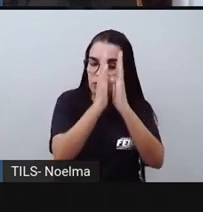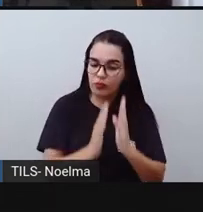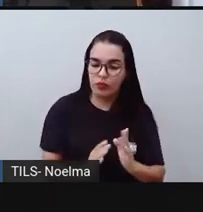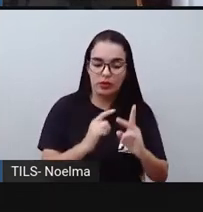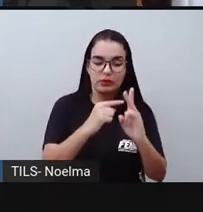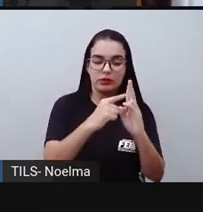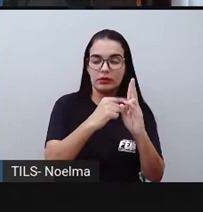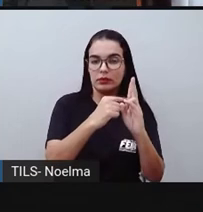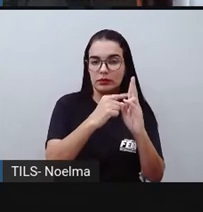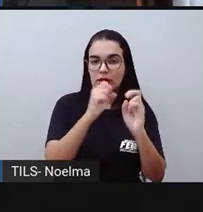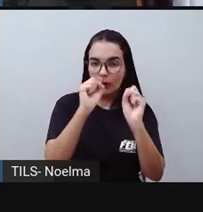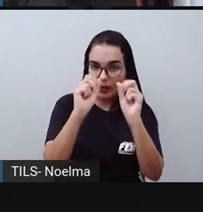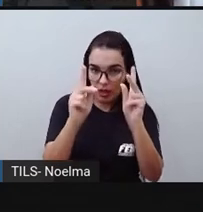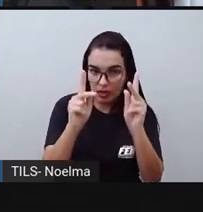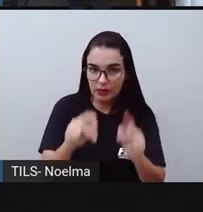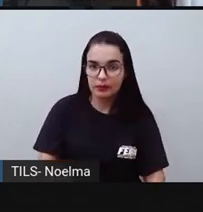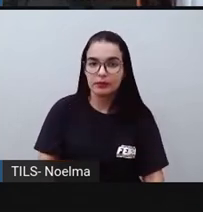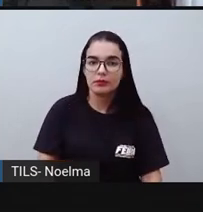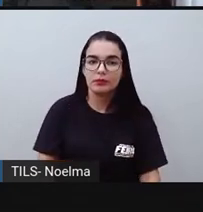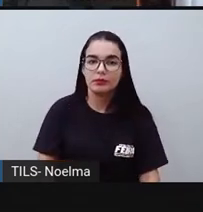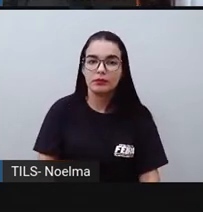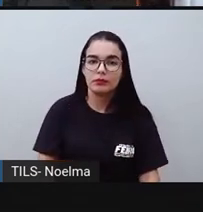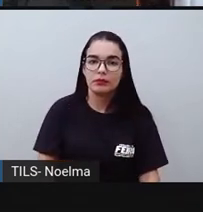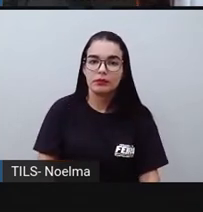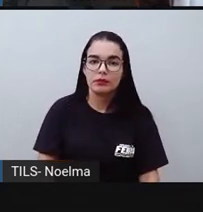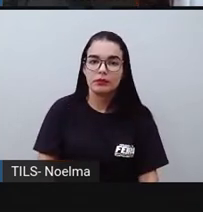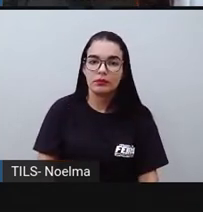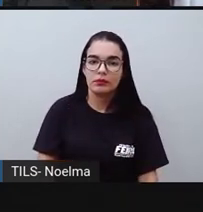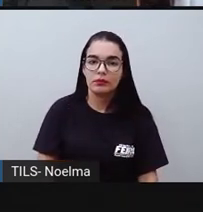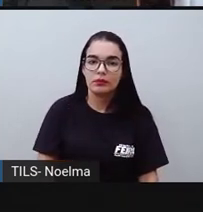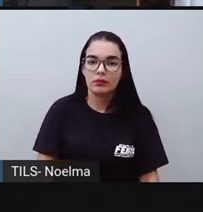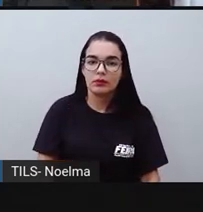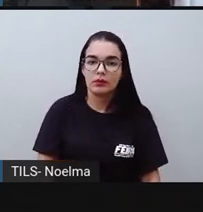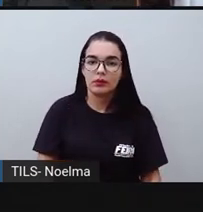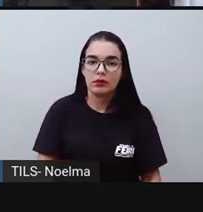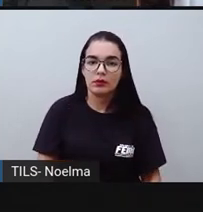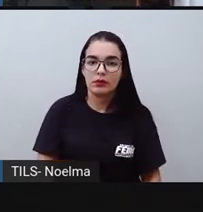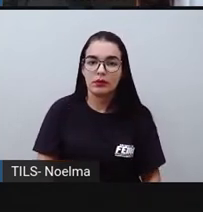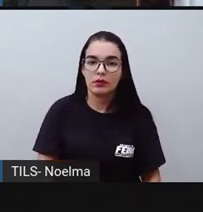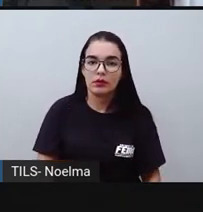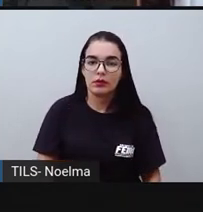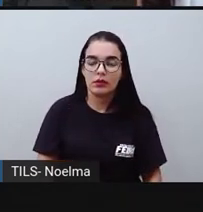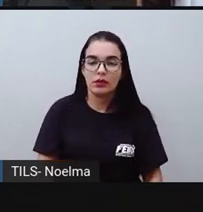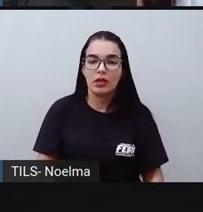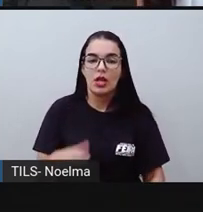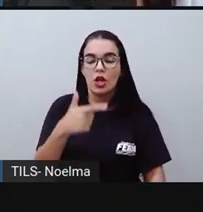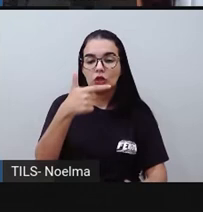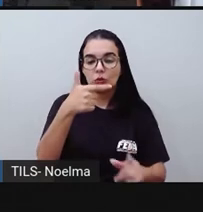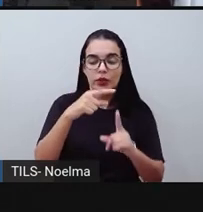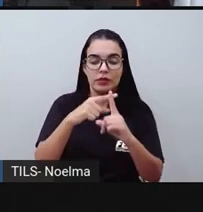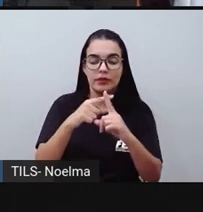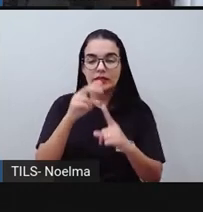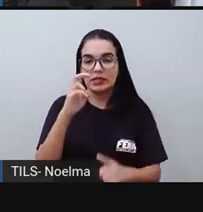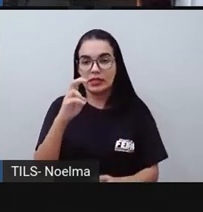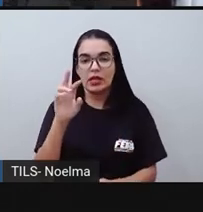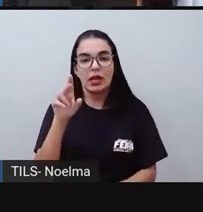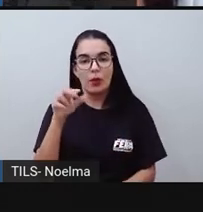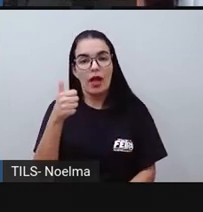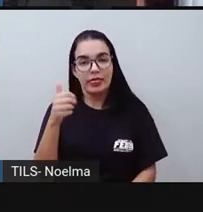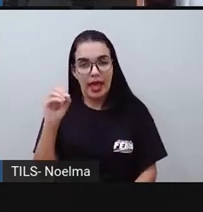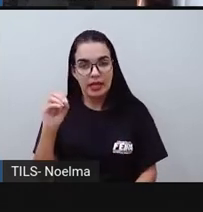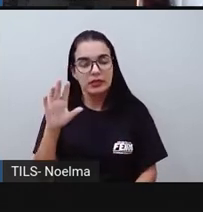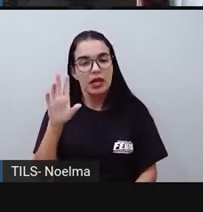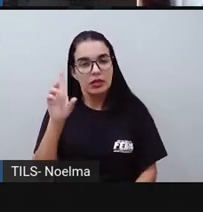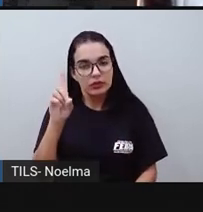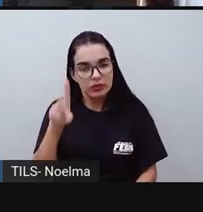das dezenas, tá certo? E aí, como a gente observa aqui o 2 vezes 5 igual a 10, a gente já percebe também